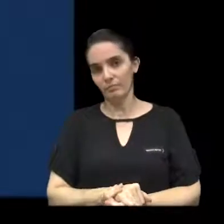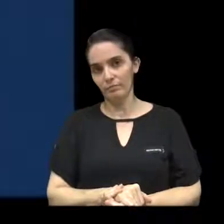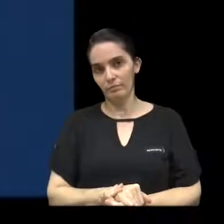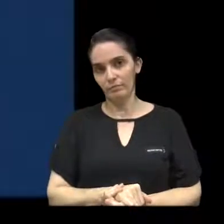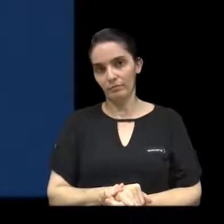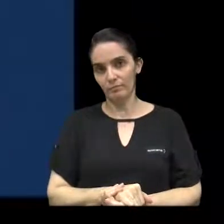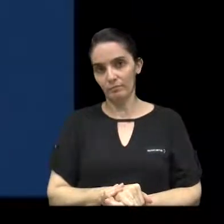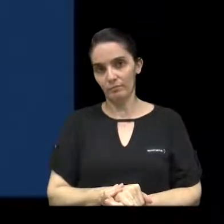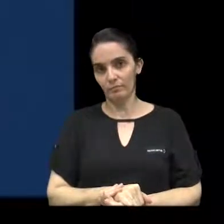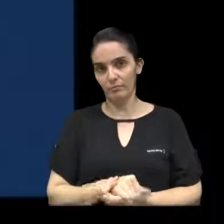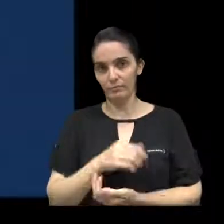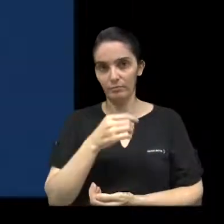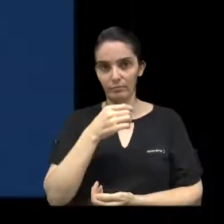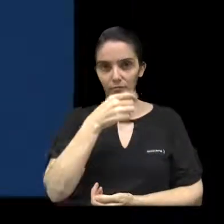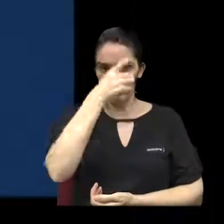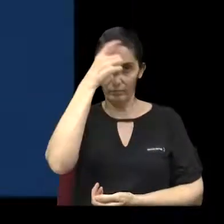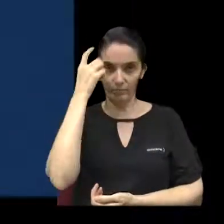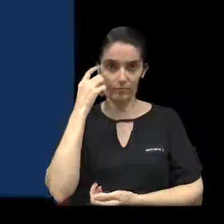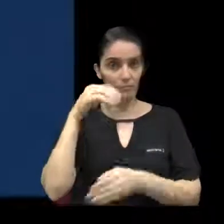Marco Xavier.